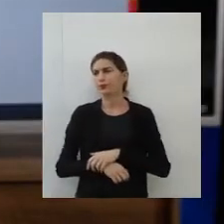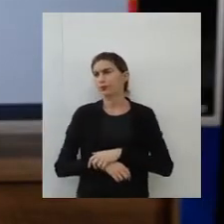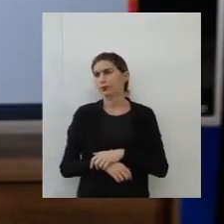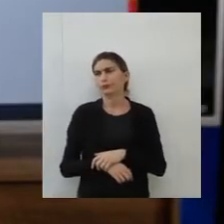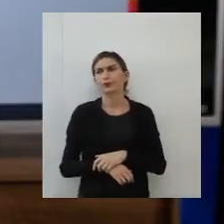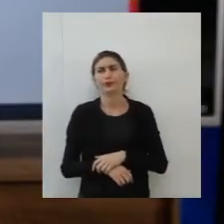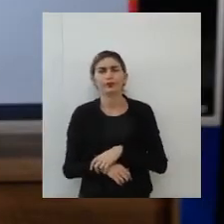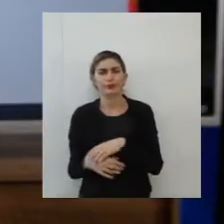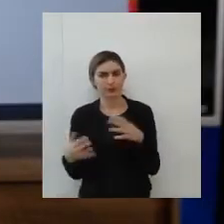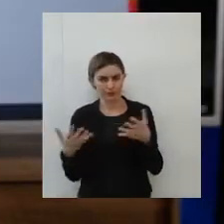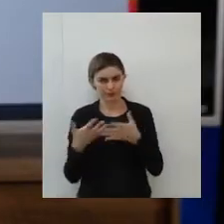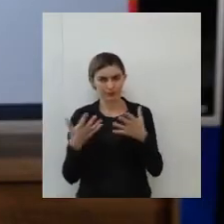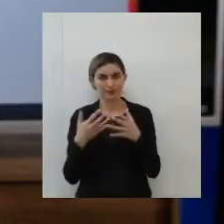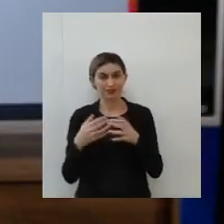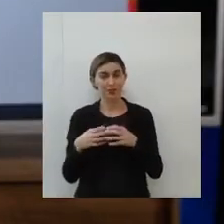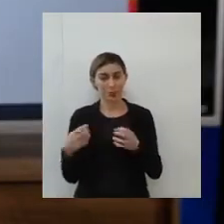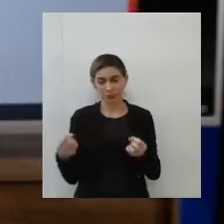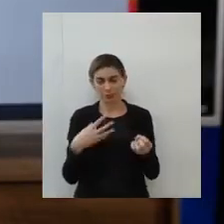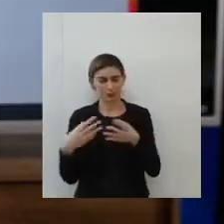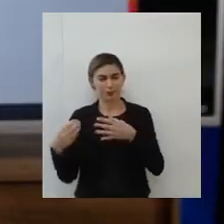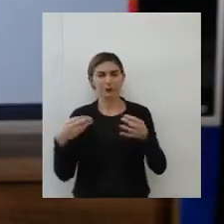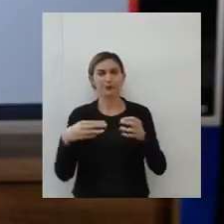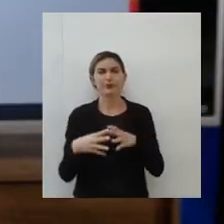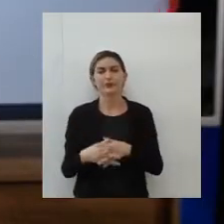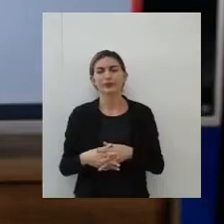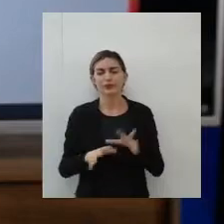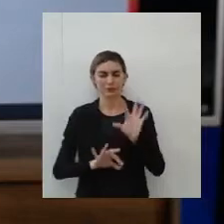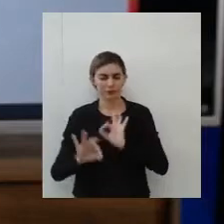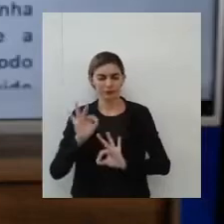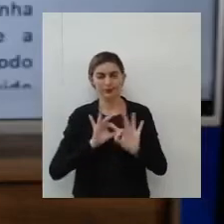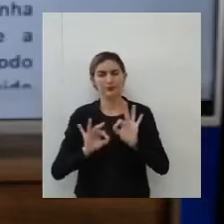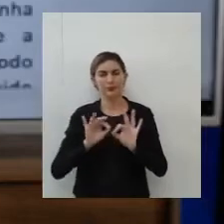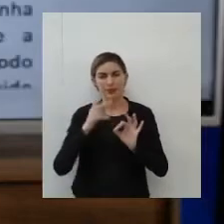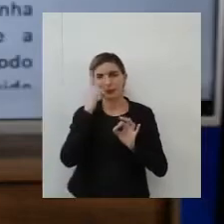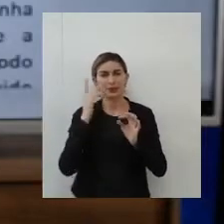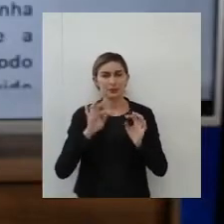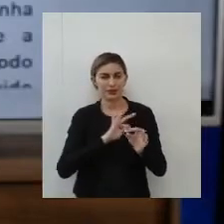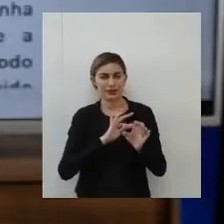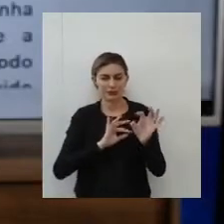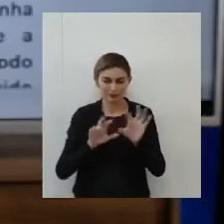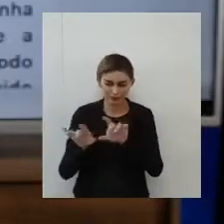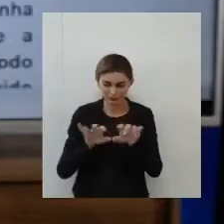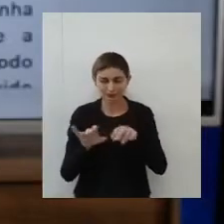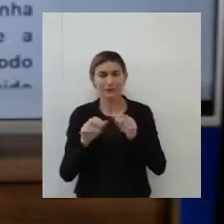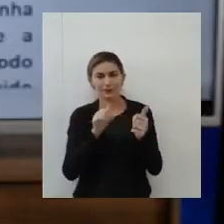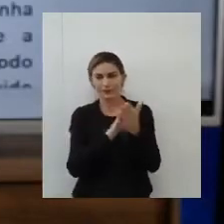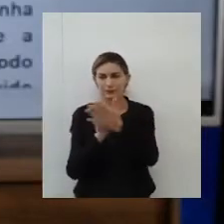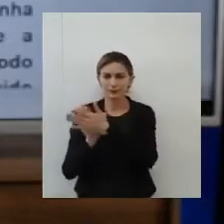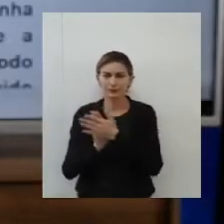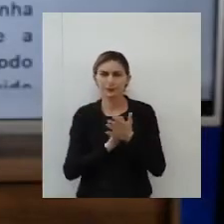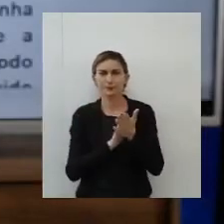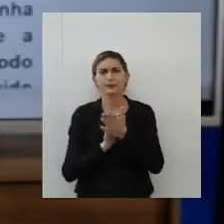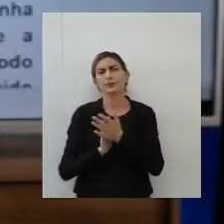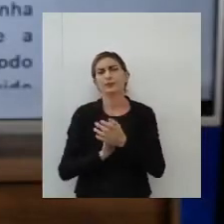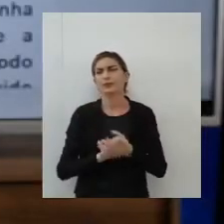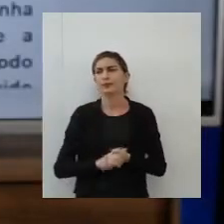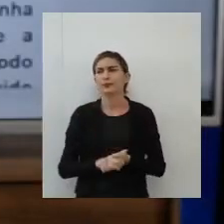O negócio aqui está moderno demais, cara. Está muito moderno. O pessoal da técnica aqui, parabéns a todos.